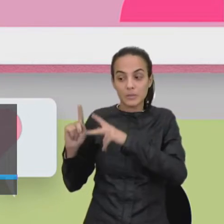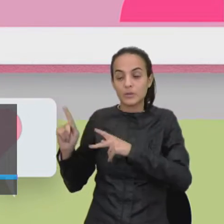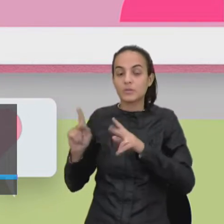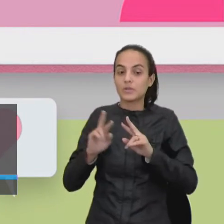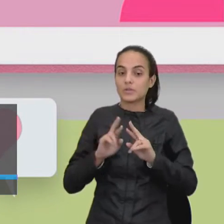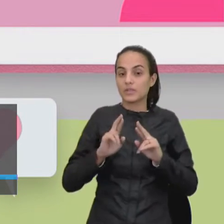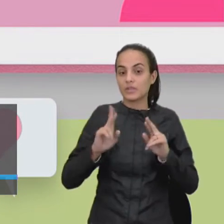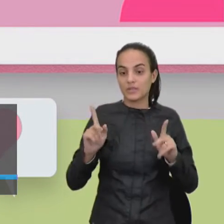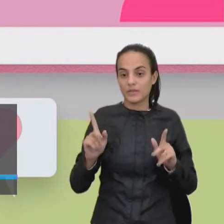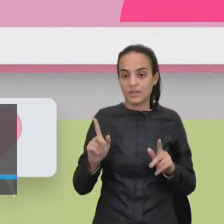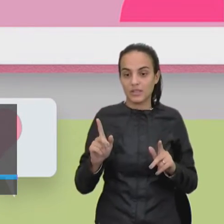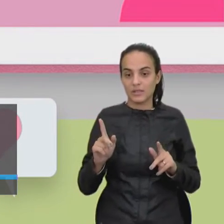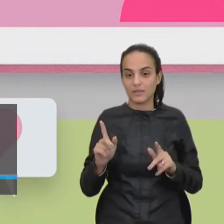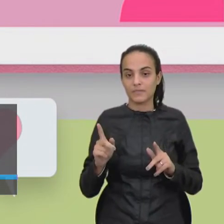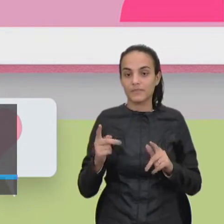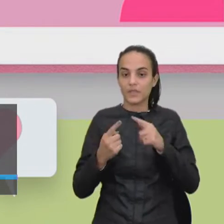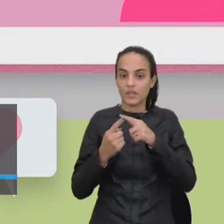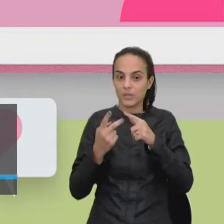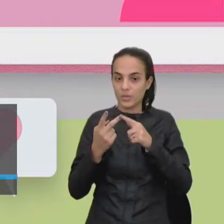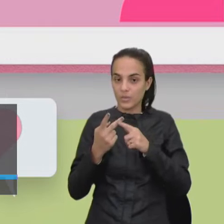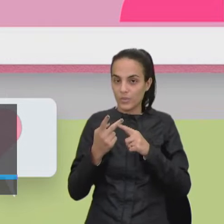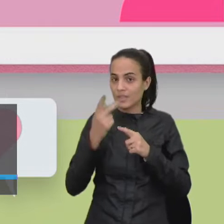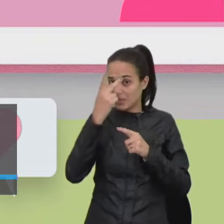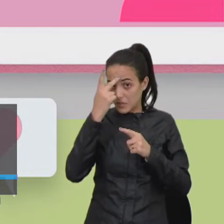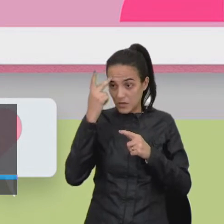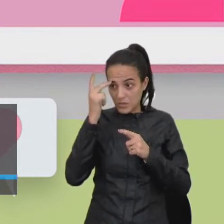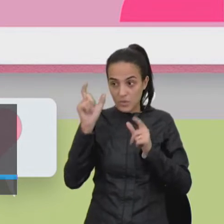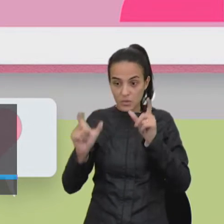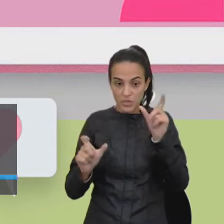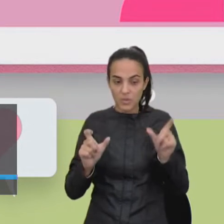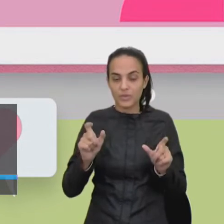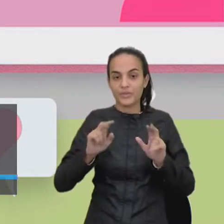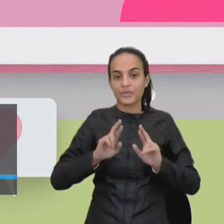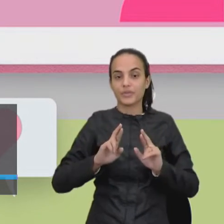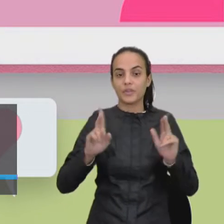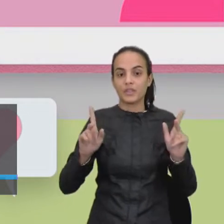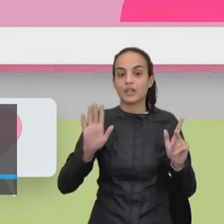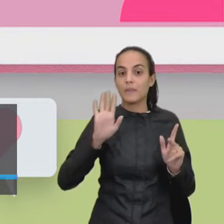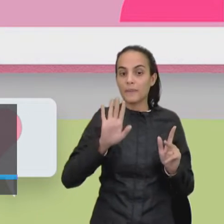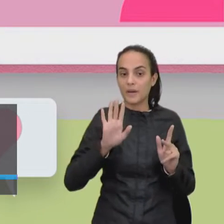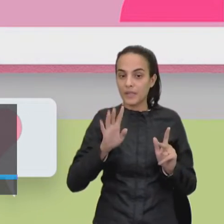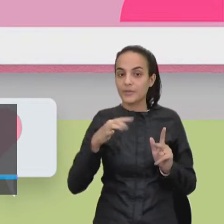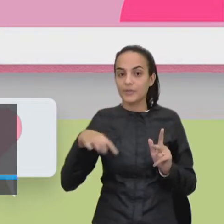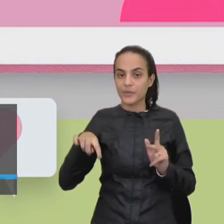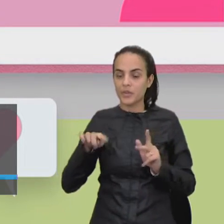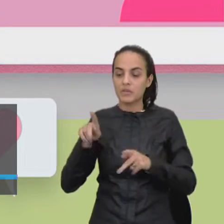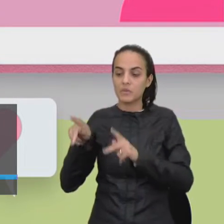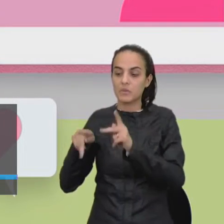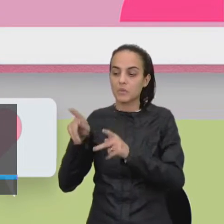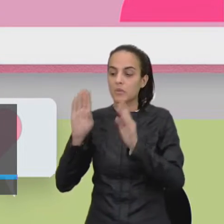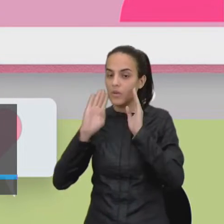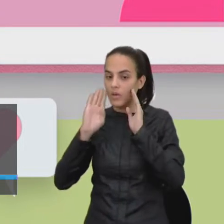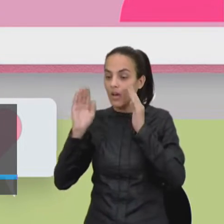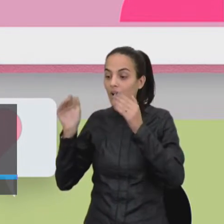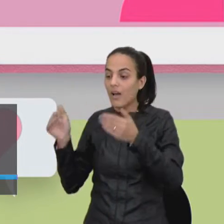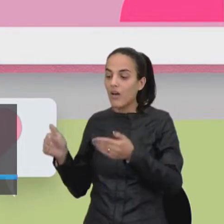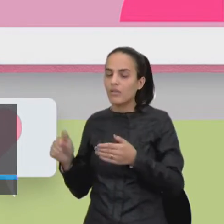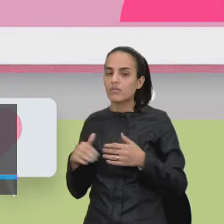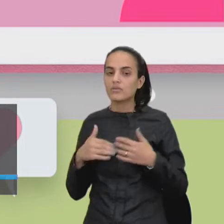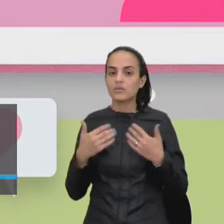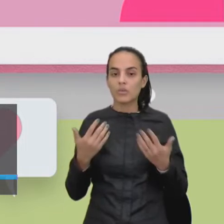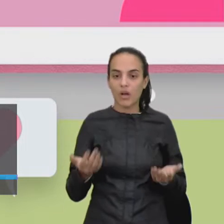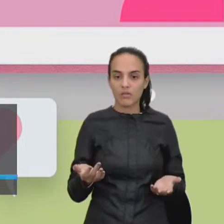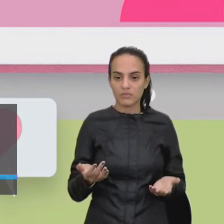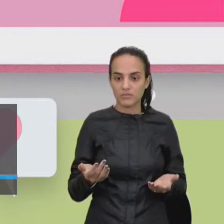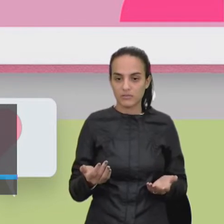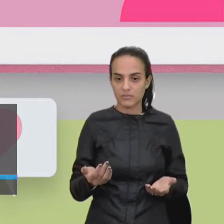diferentes, na verdade nós somos duas personas diferentes, né? Mas a gente faz parte de um público-alvo. Qual o público-alvo, por exemplo? É